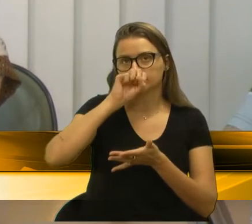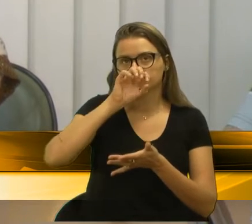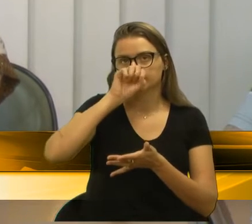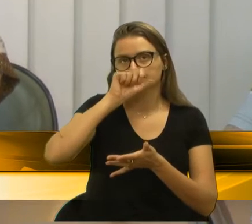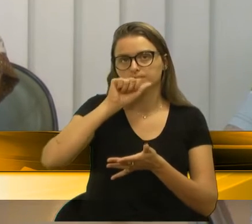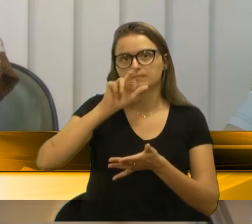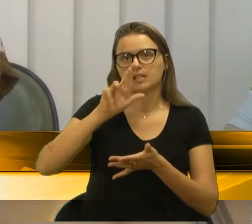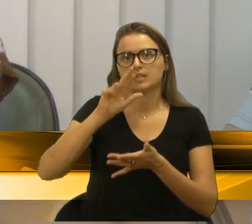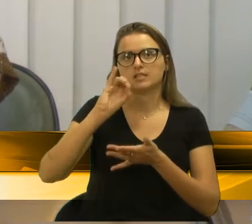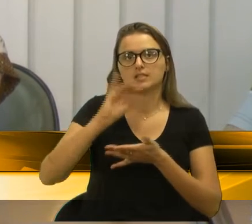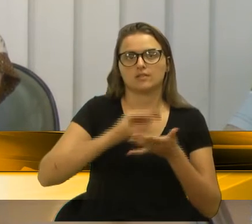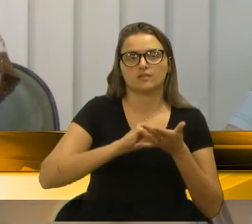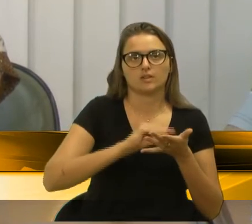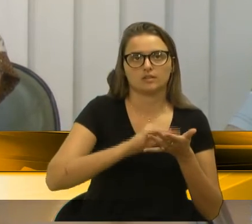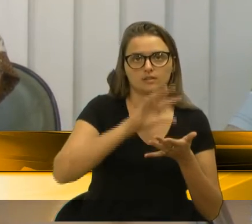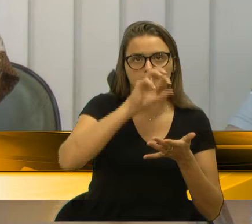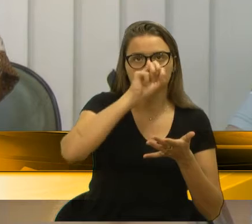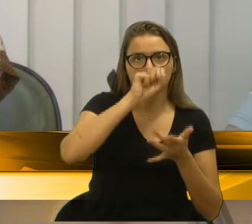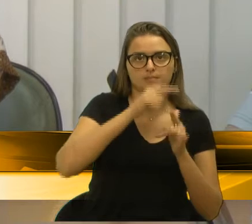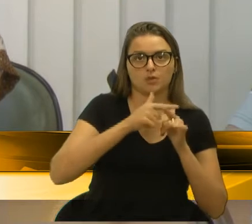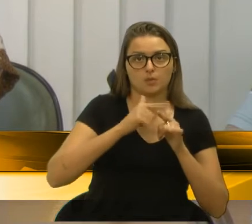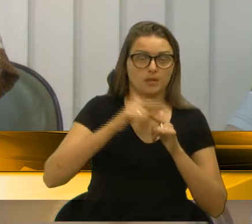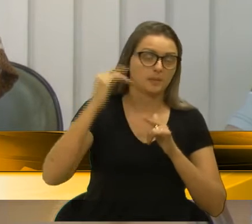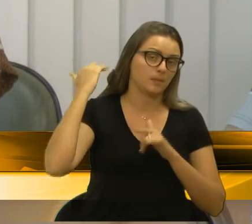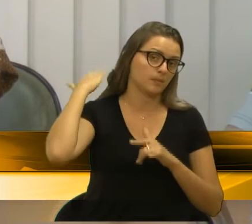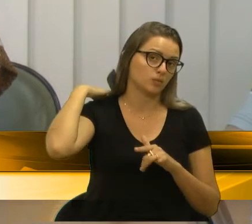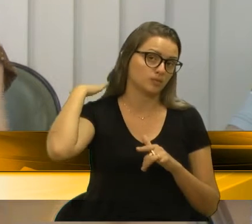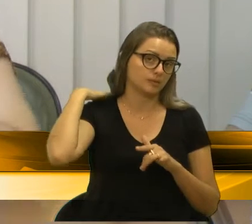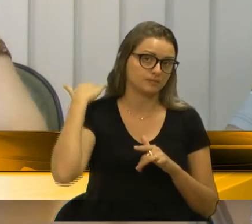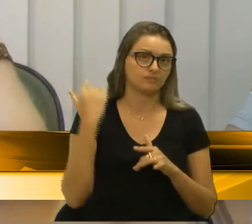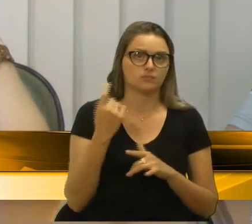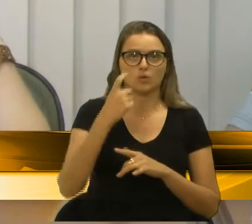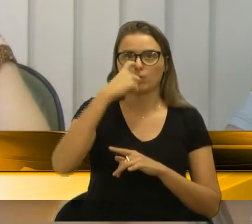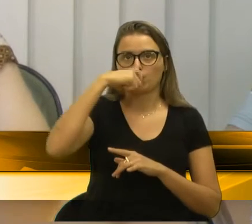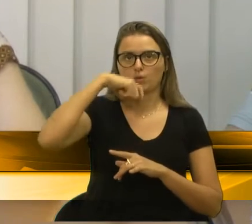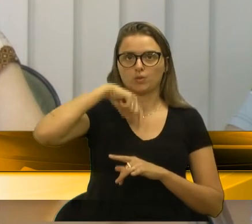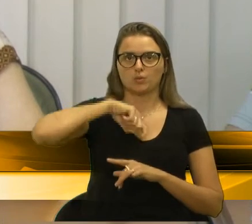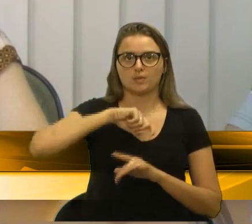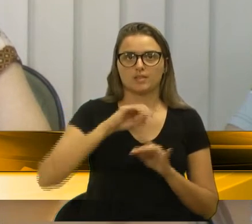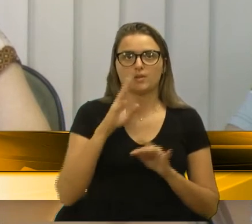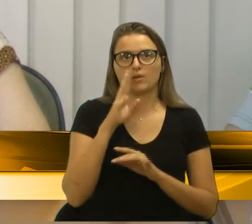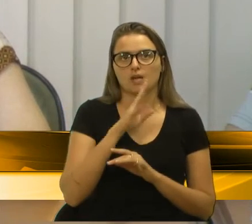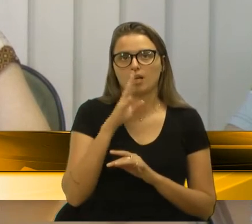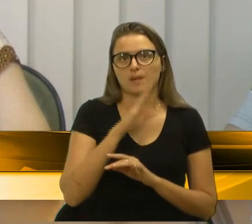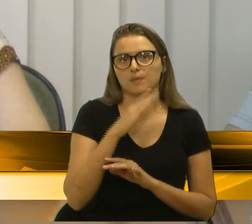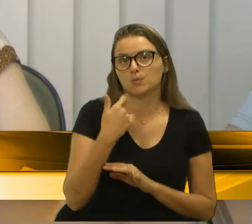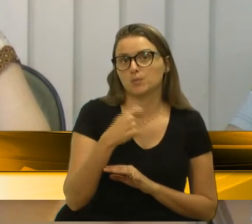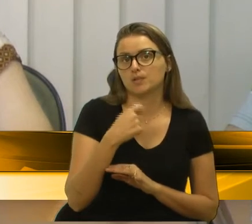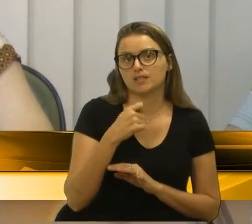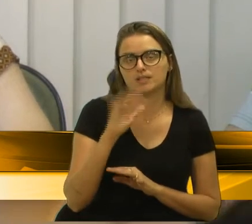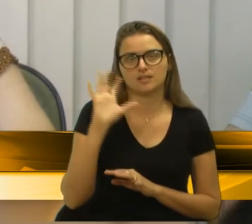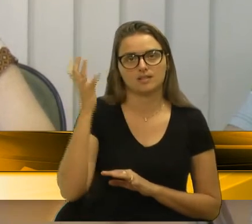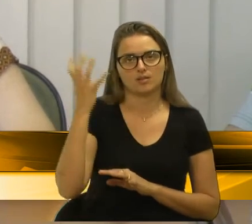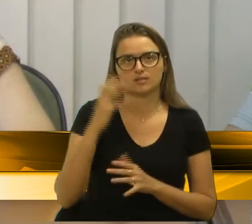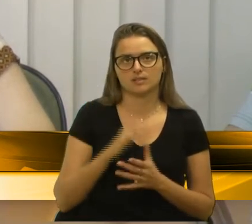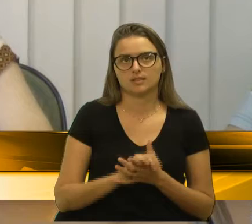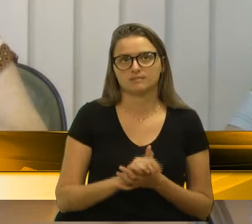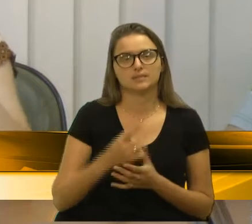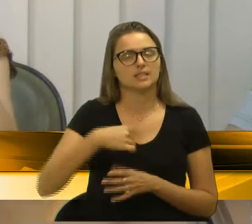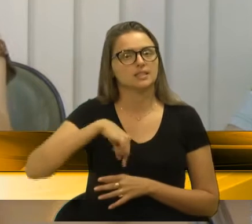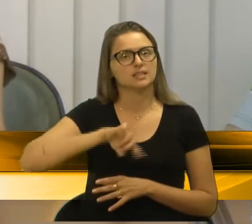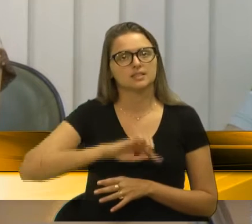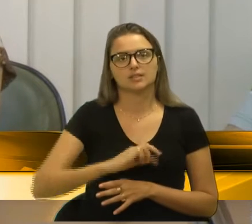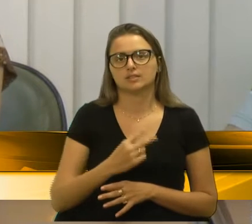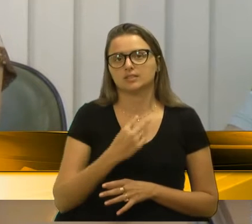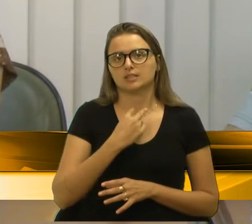com falta de ar, com insuficiência respiratória, a intubação precoce ela é fundamental. E a gente não pode